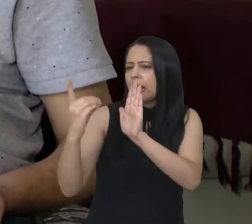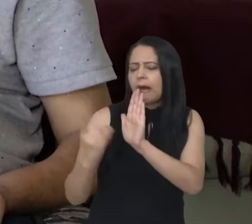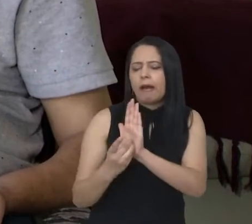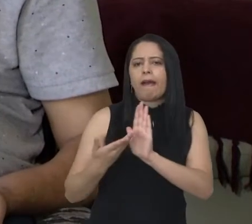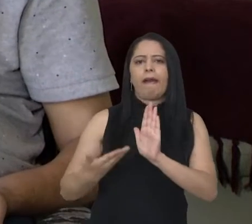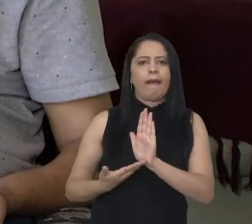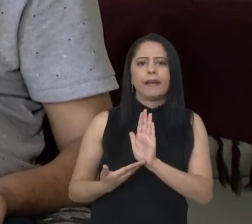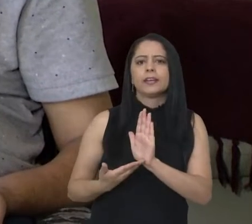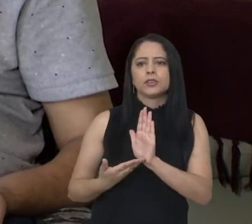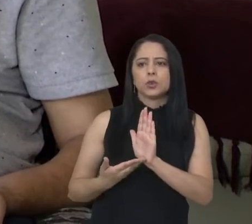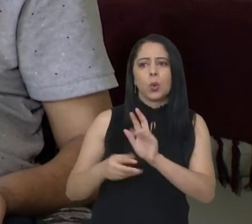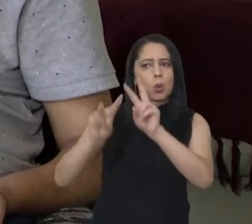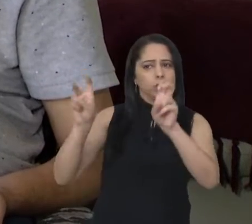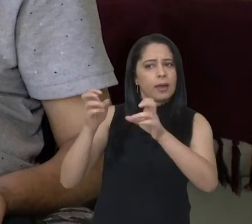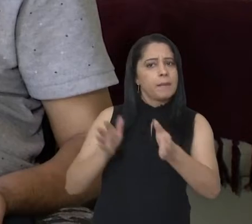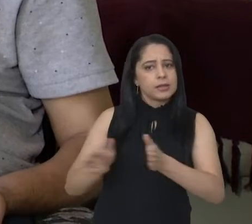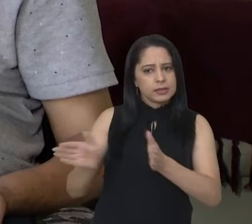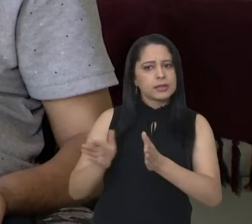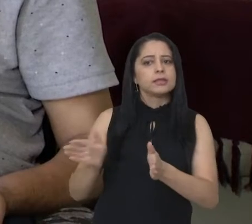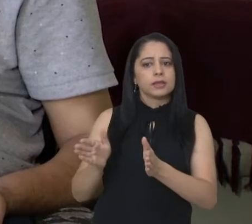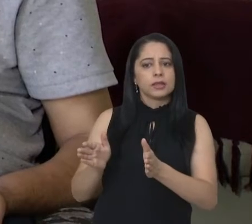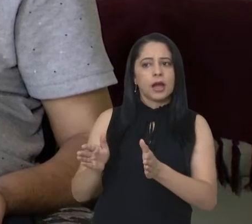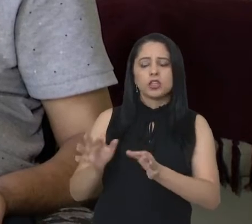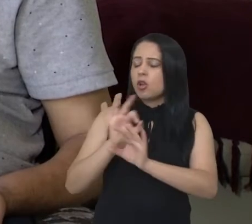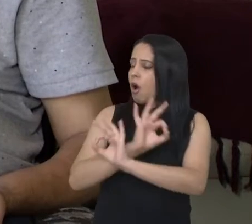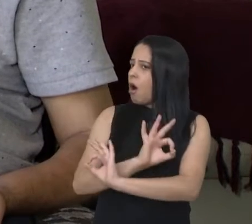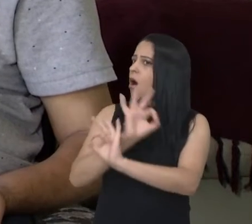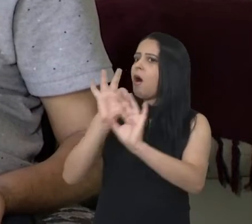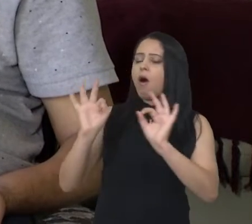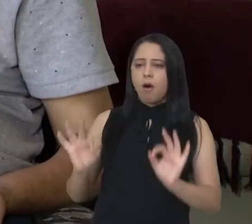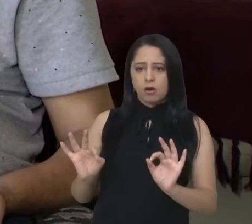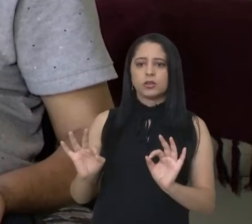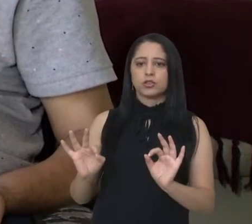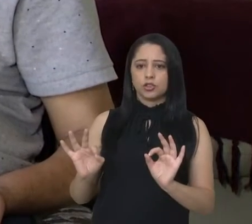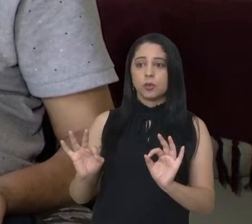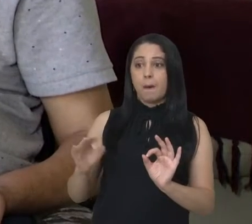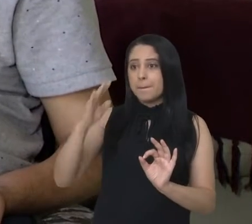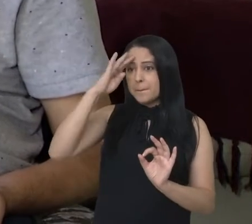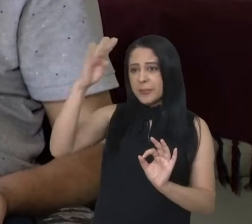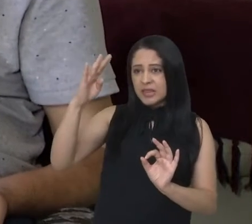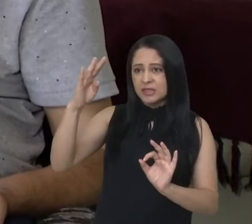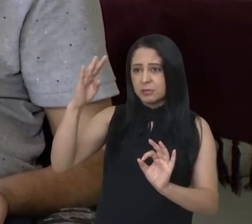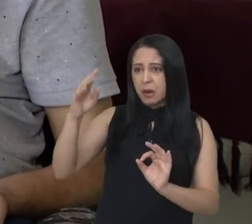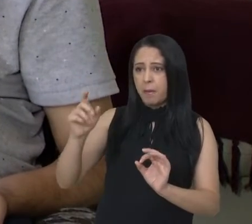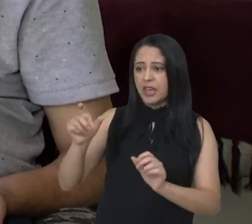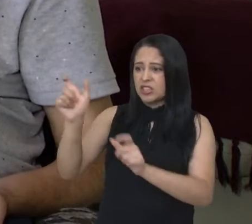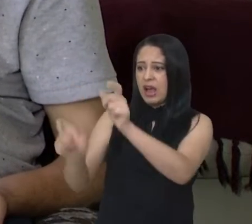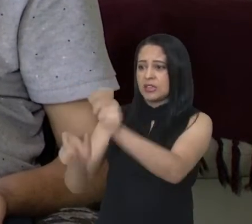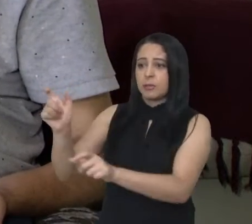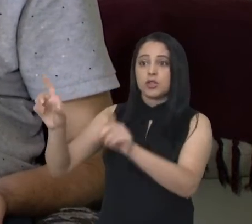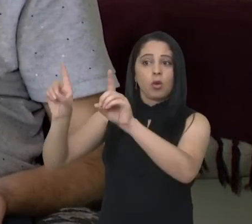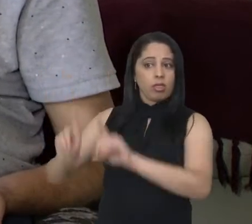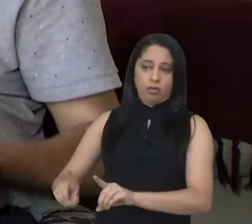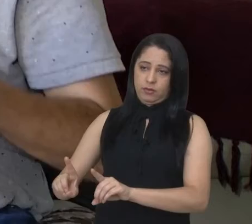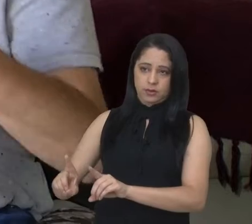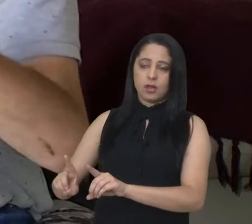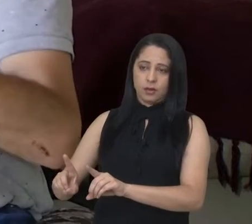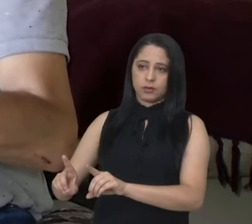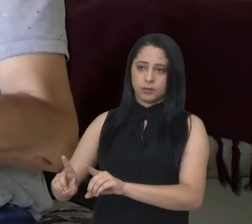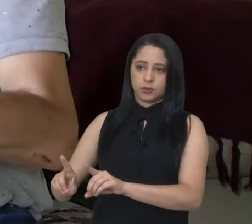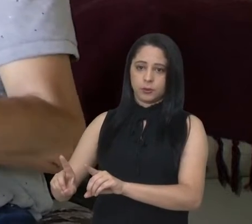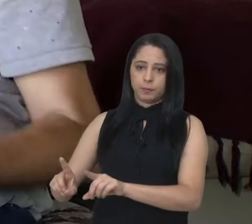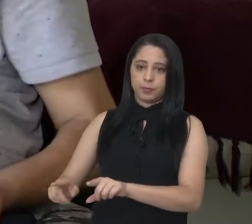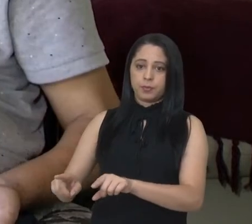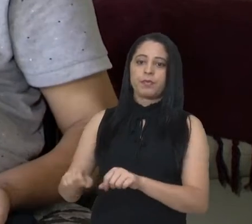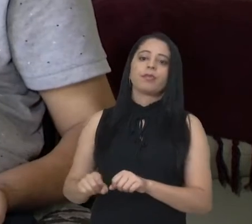projeto criado para acessibilidade, tá, é um grande ganho, principalmente para a categoria da pessoa com deficiência, mas não